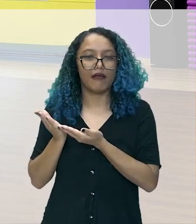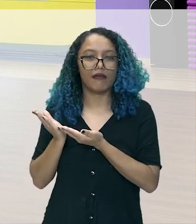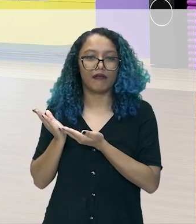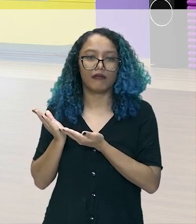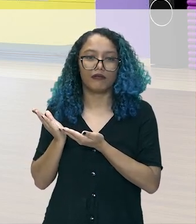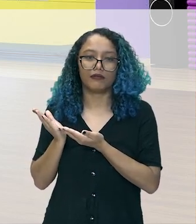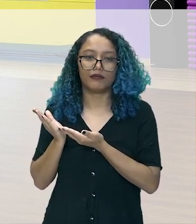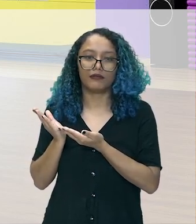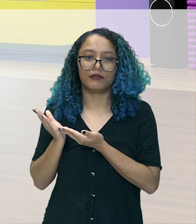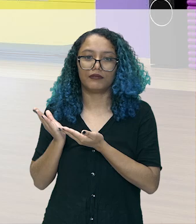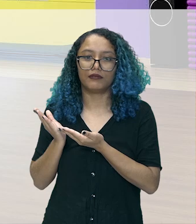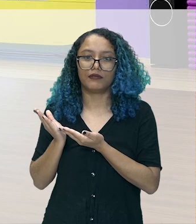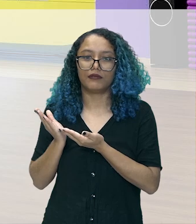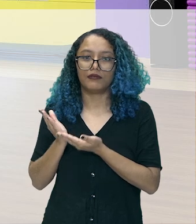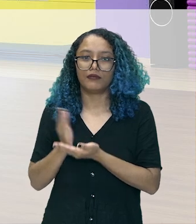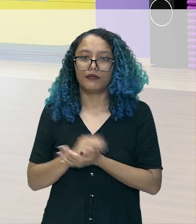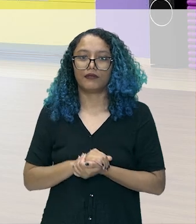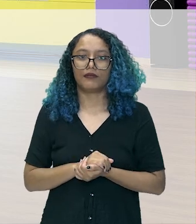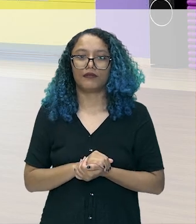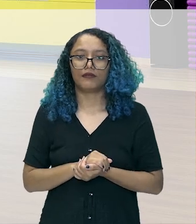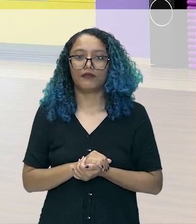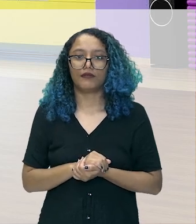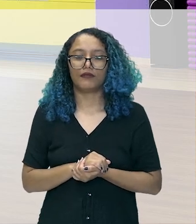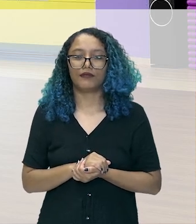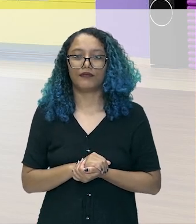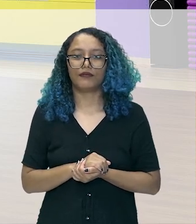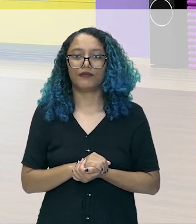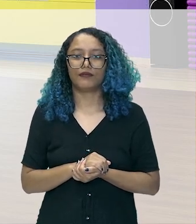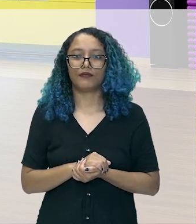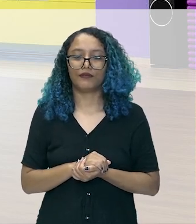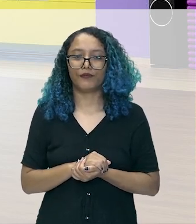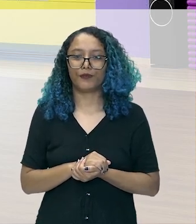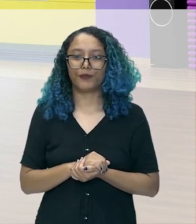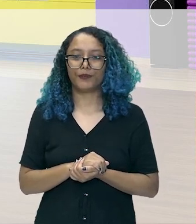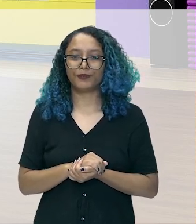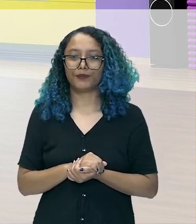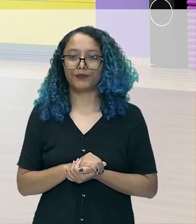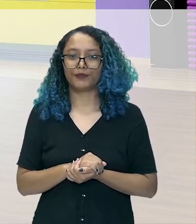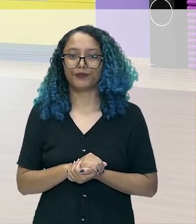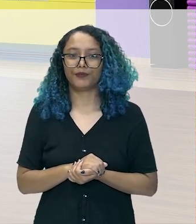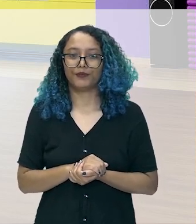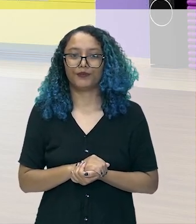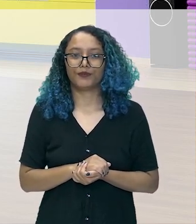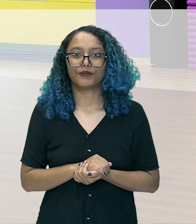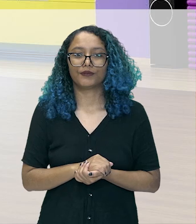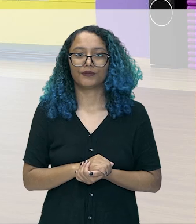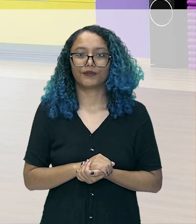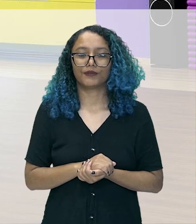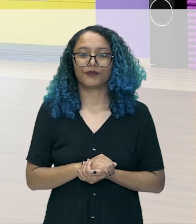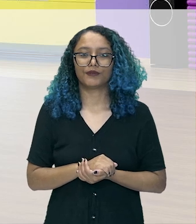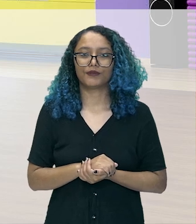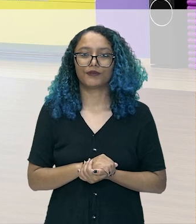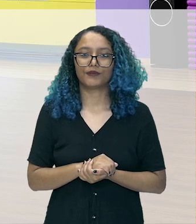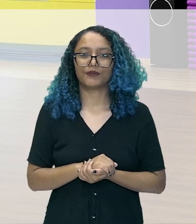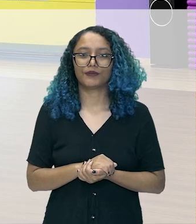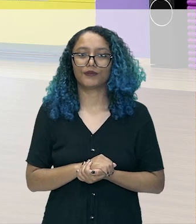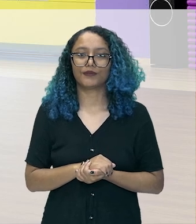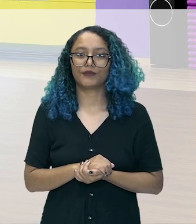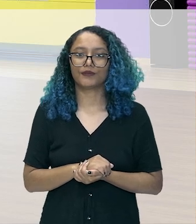E para bater aí o pé, a perna. Muda de lado. Tem que trabalhar os dois lados, hein?